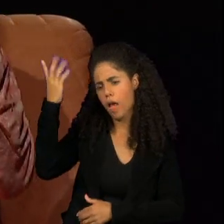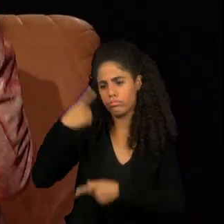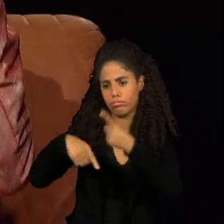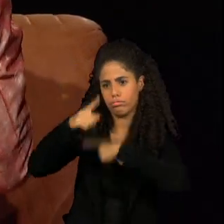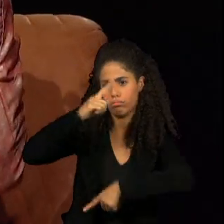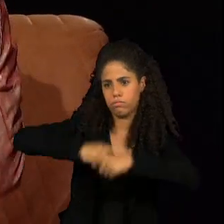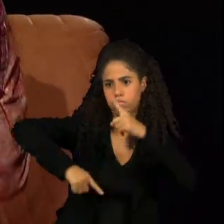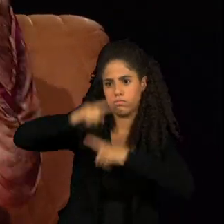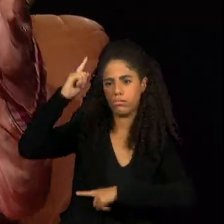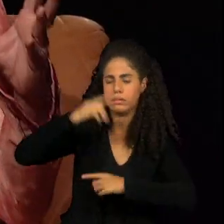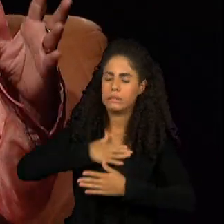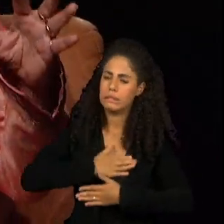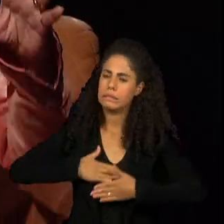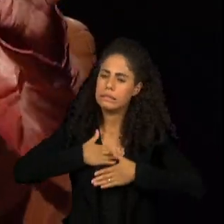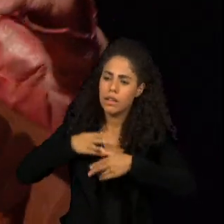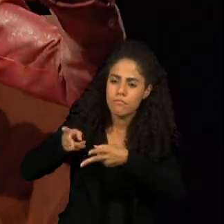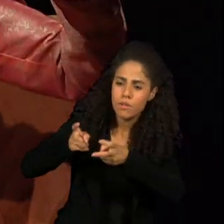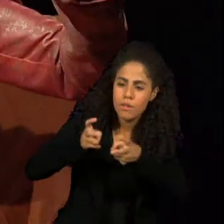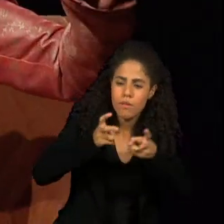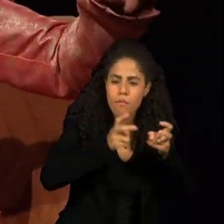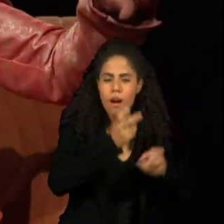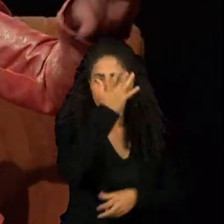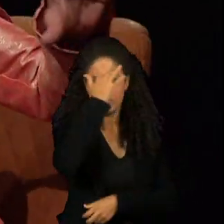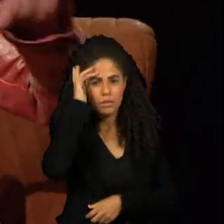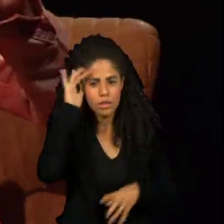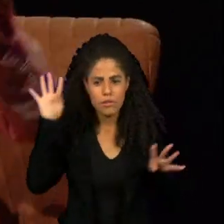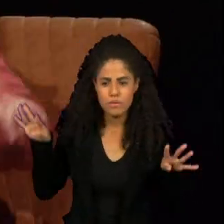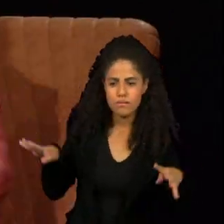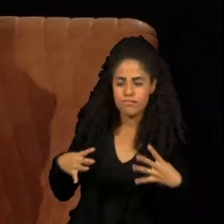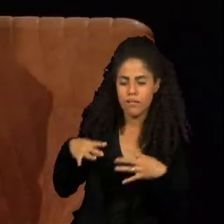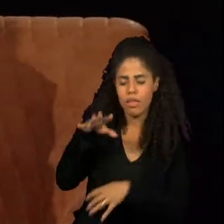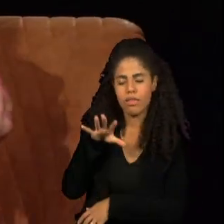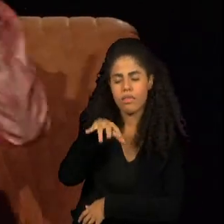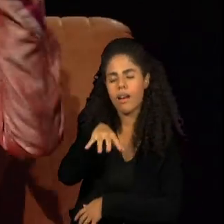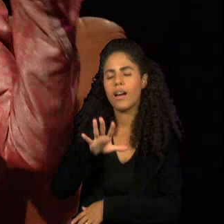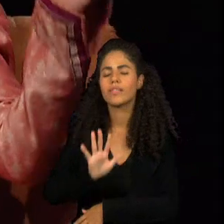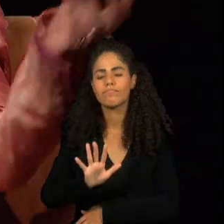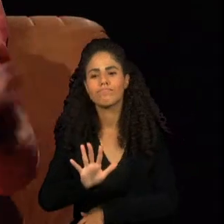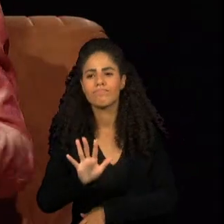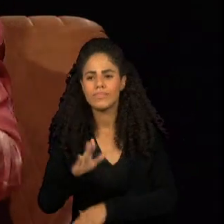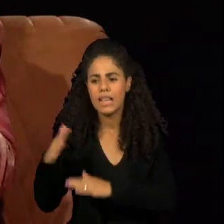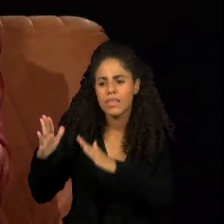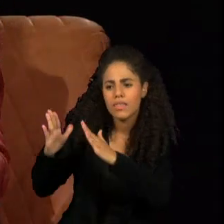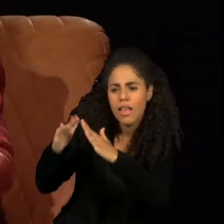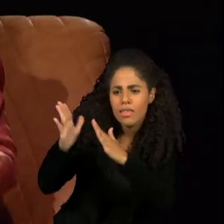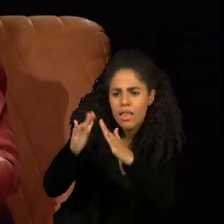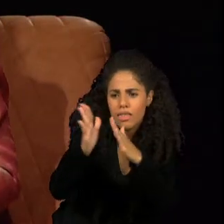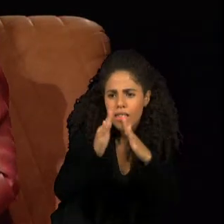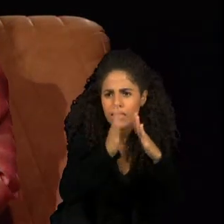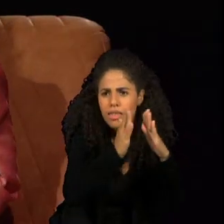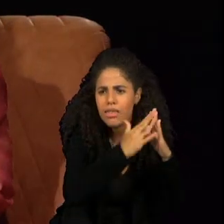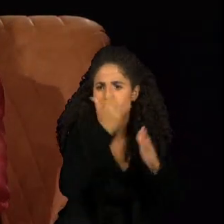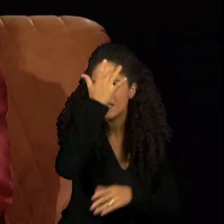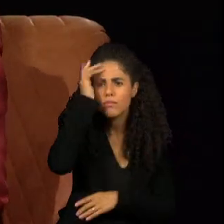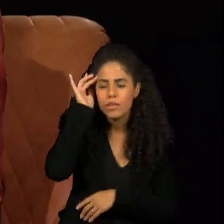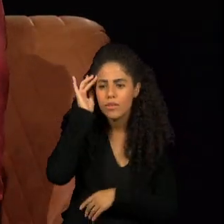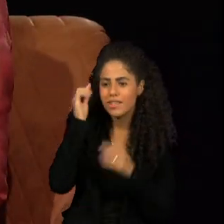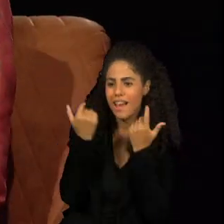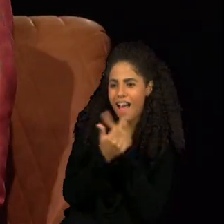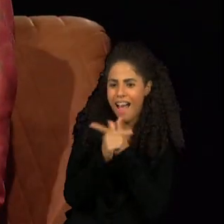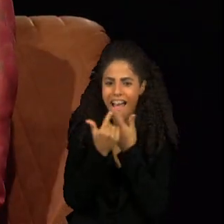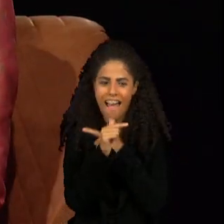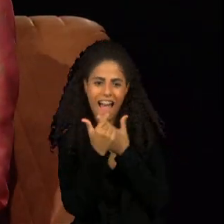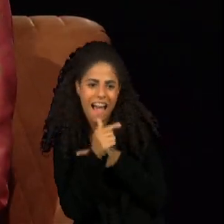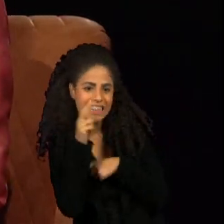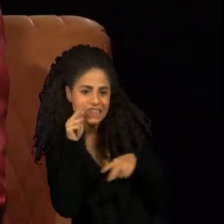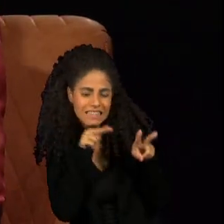incrível, sabe? A gente ir nos finais das sessões, aqui tudo no centro, né? E aquelas casas cheias de pessoas rindo muito.